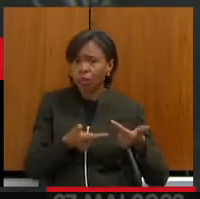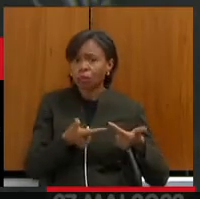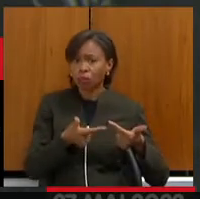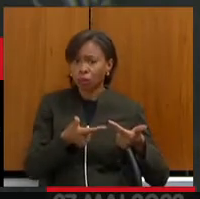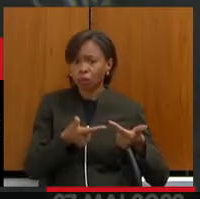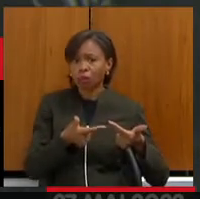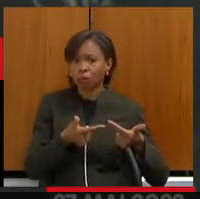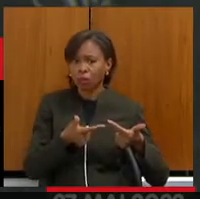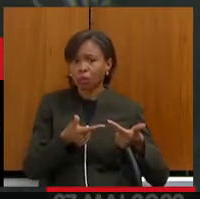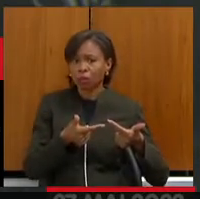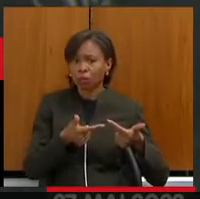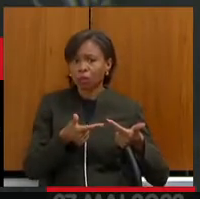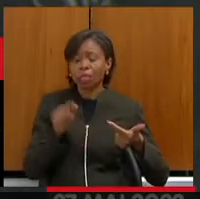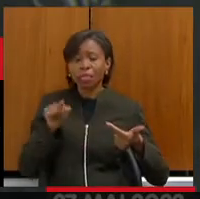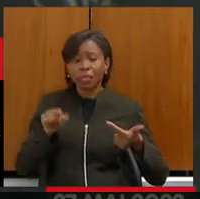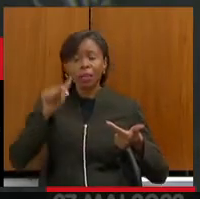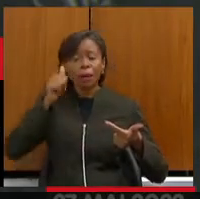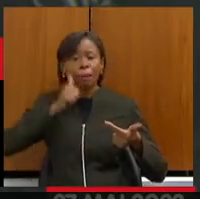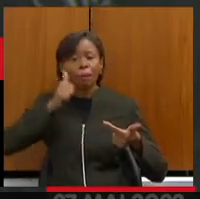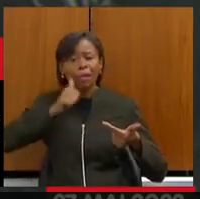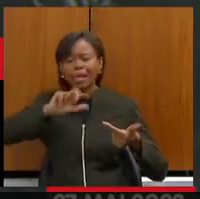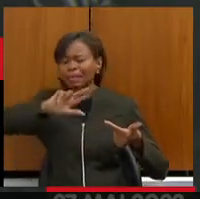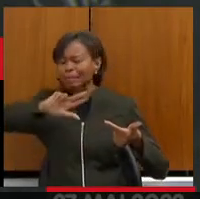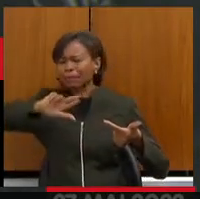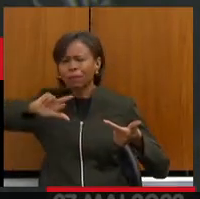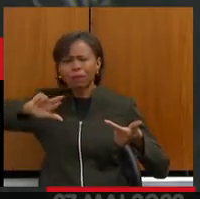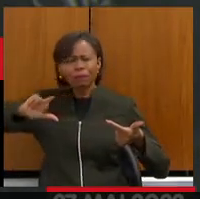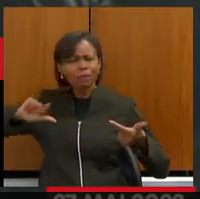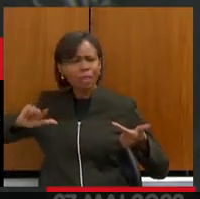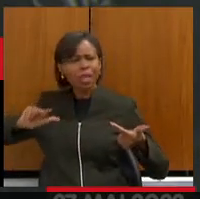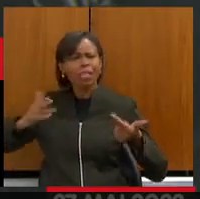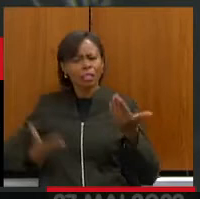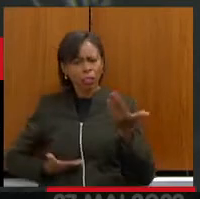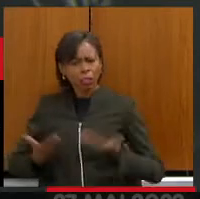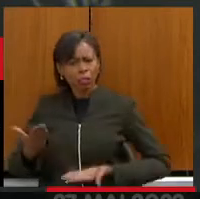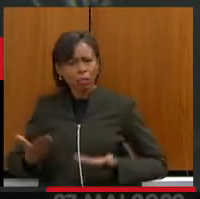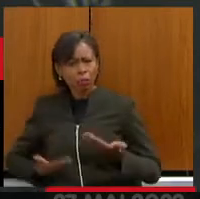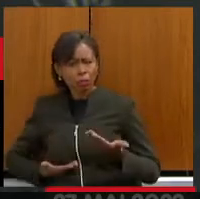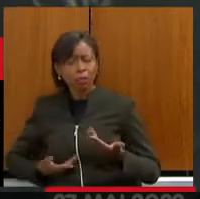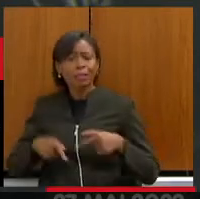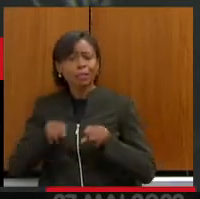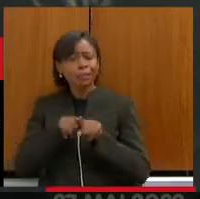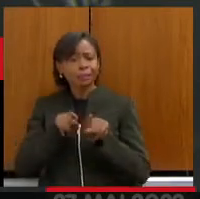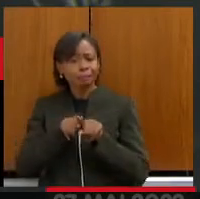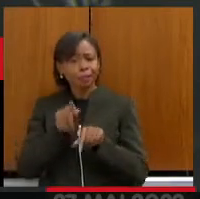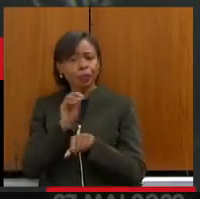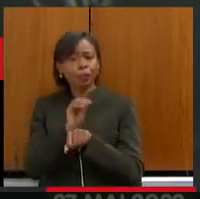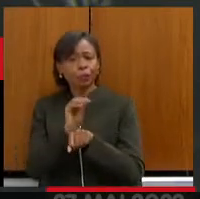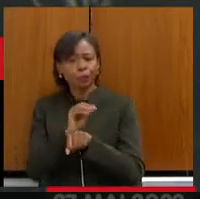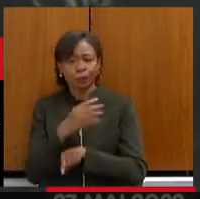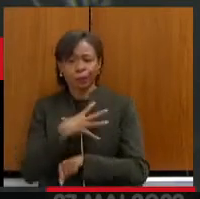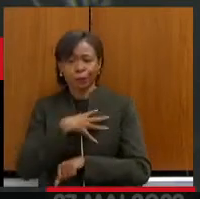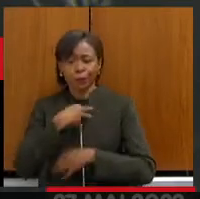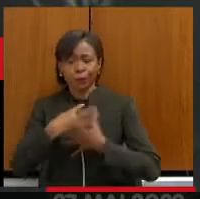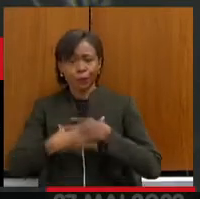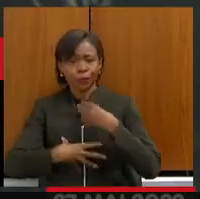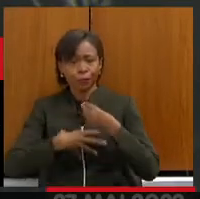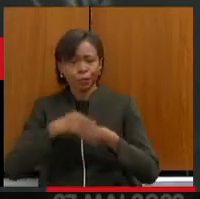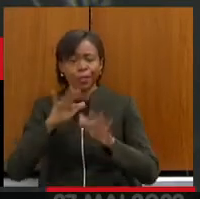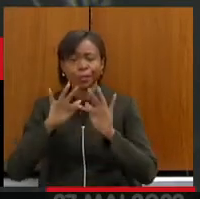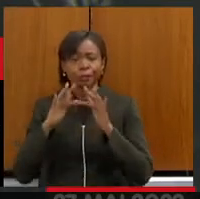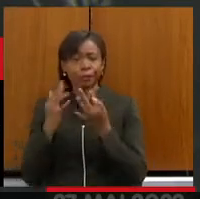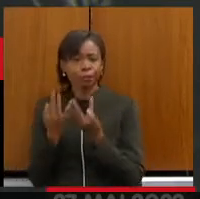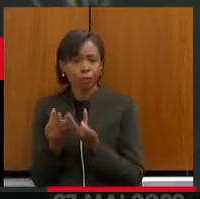múltiplas tarefas o incluindo o cuidado com os filhos e familiares bem como a desigualdade